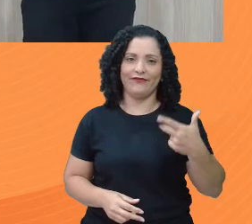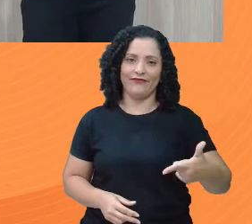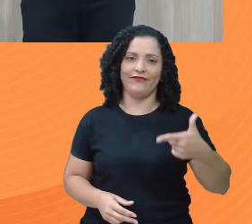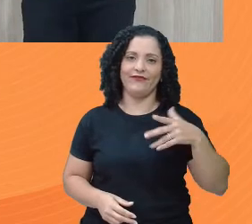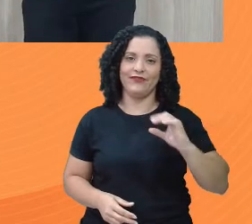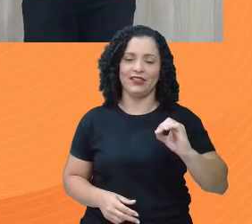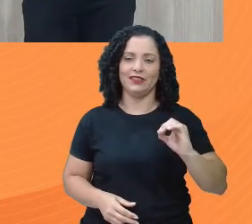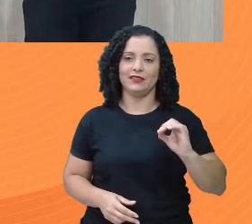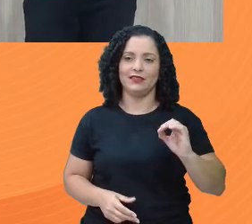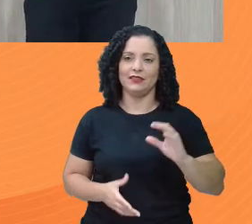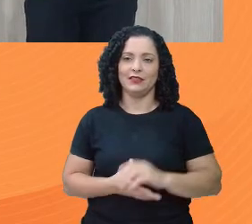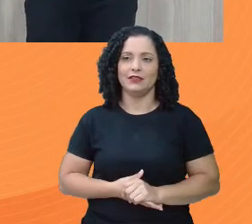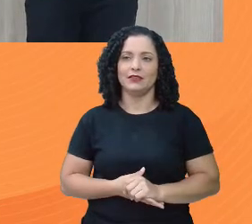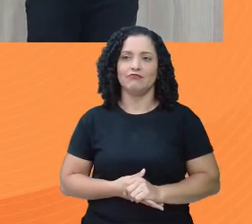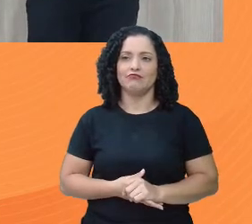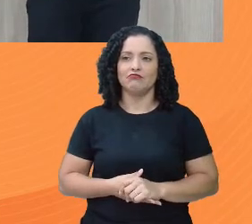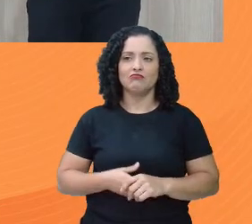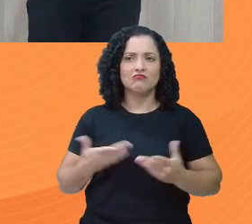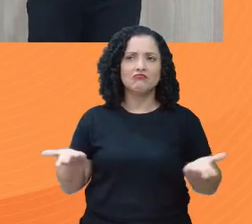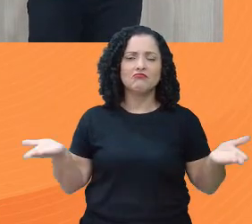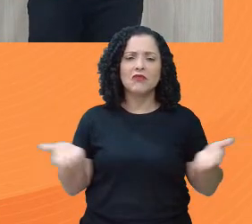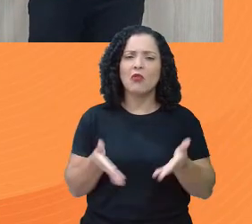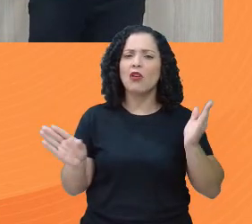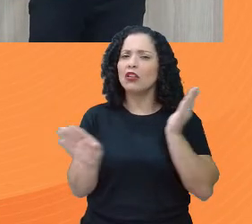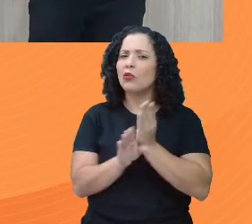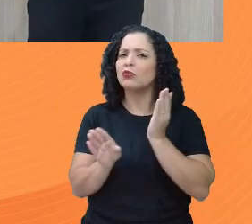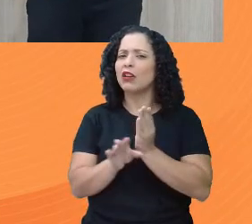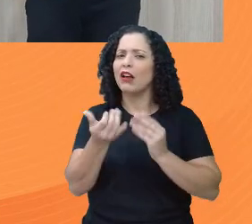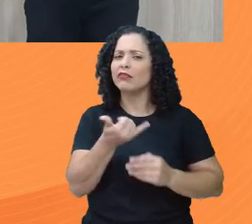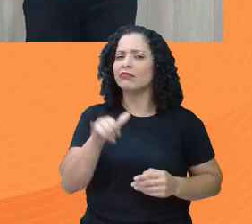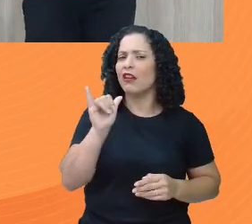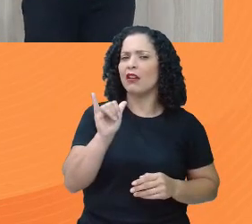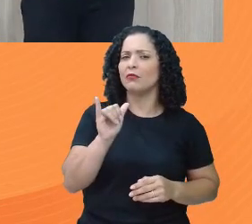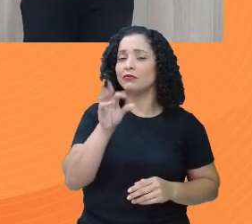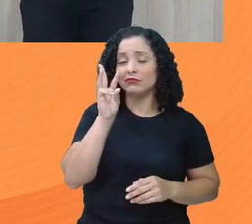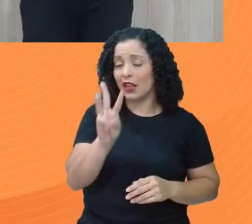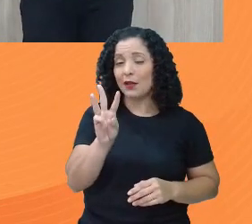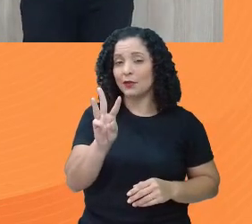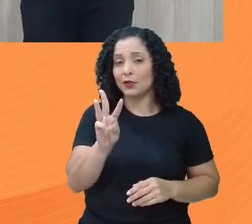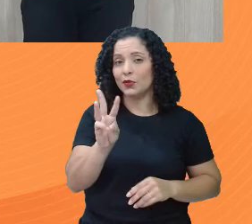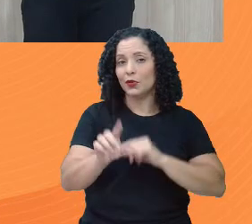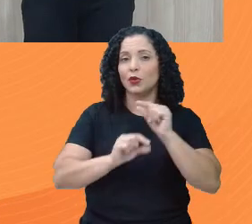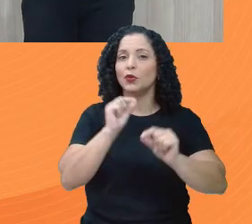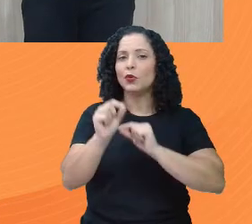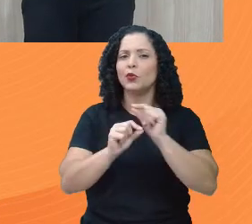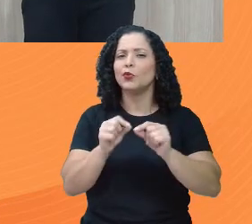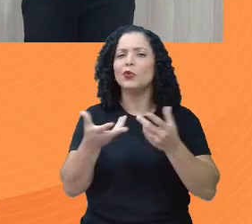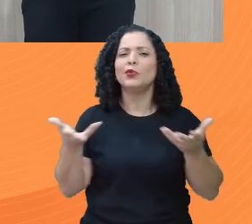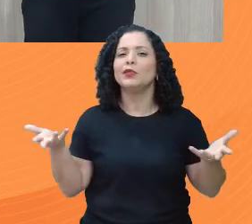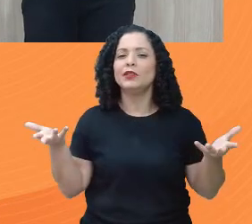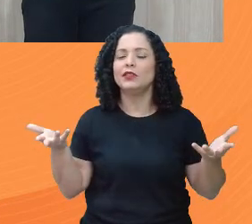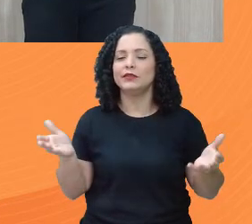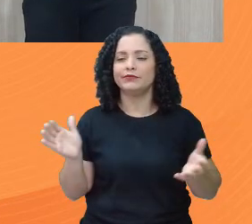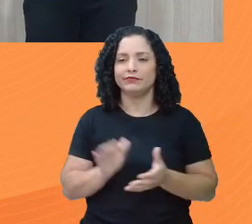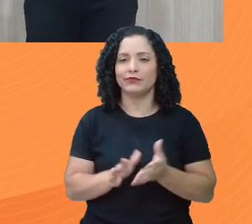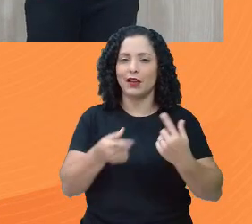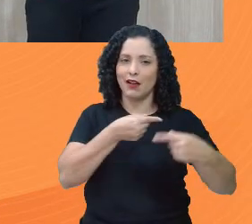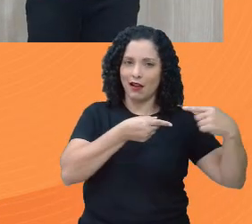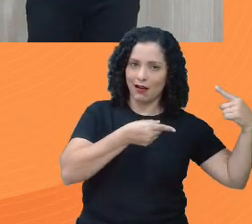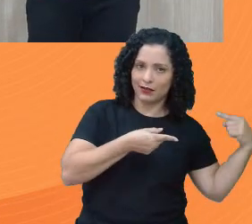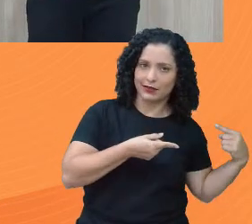você encontrar o valor de w, o que é que você vai fazer? Já que quando a gente fez em relação ao método